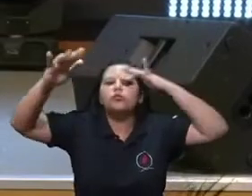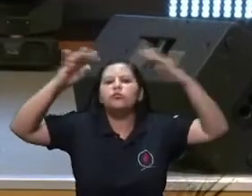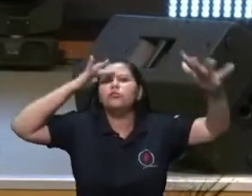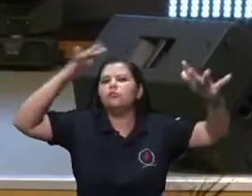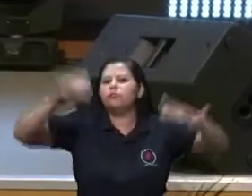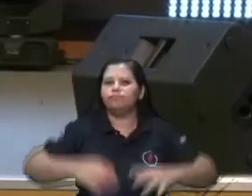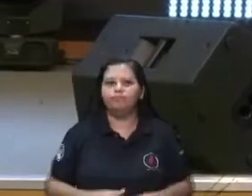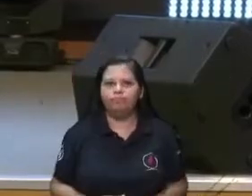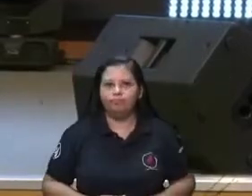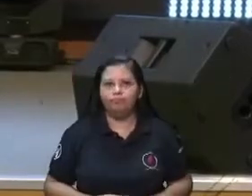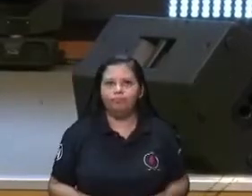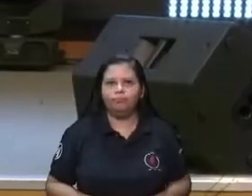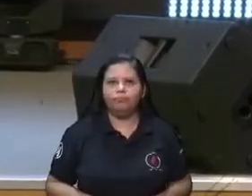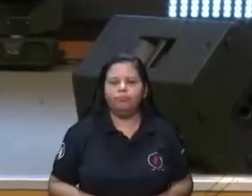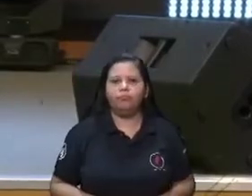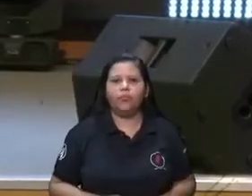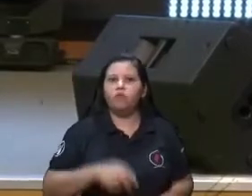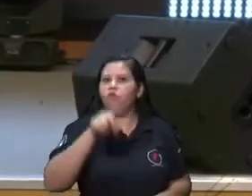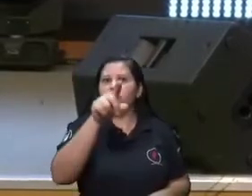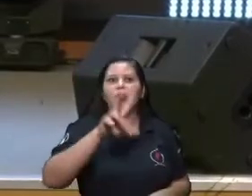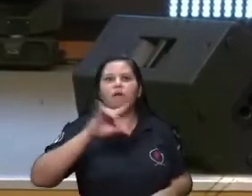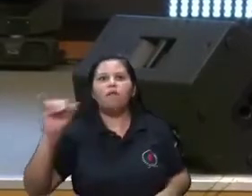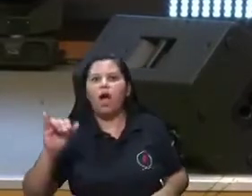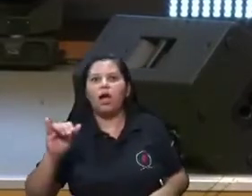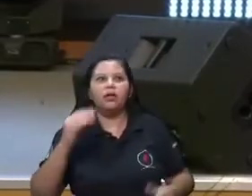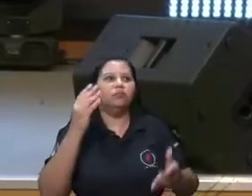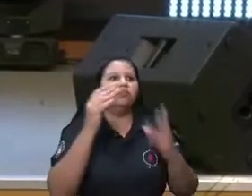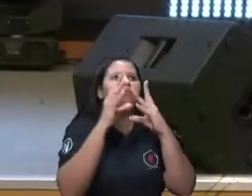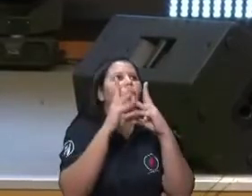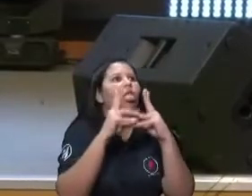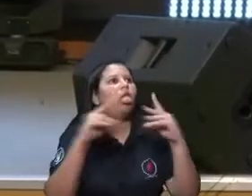Seu desaparecimento.